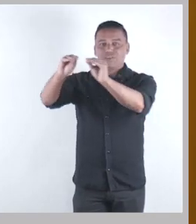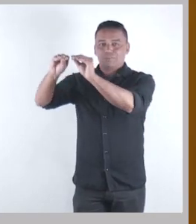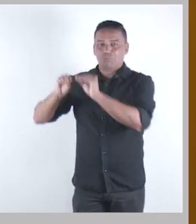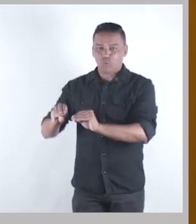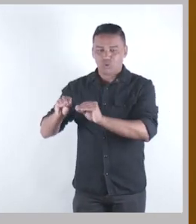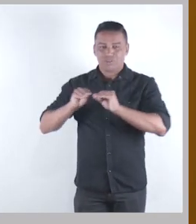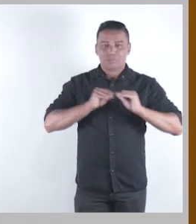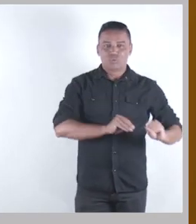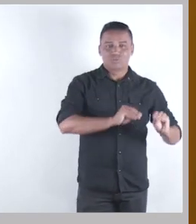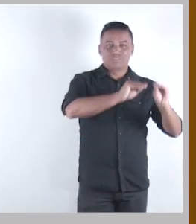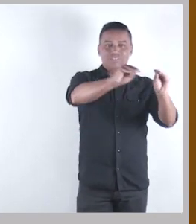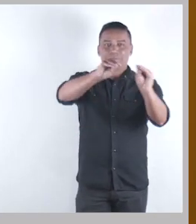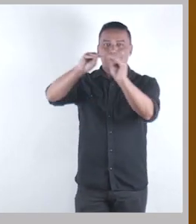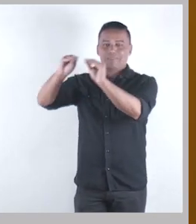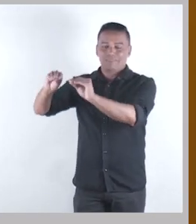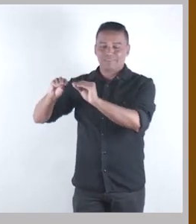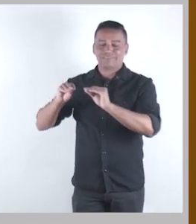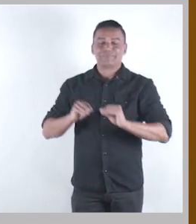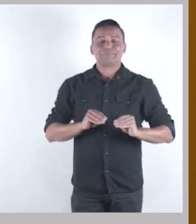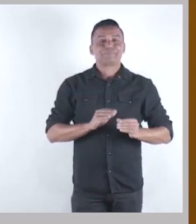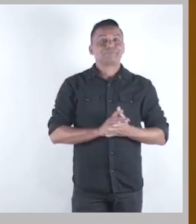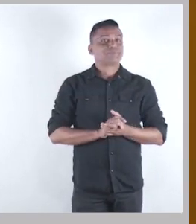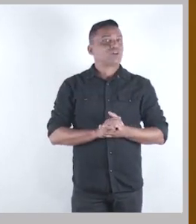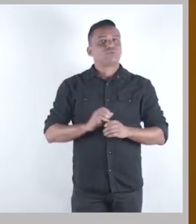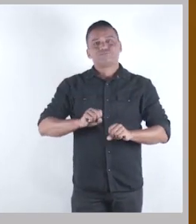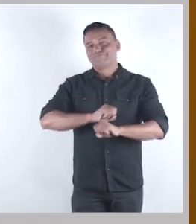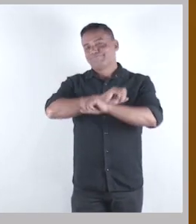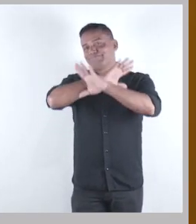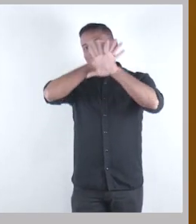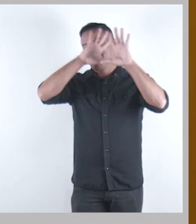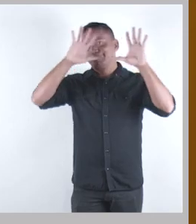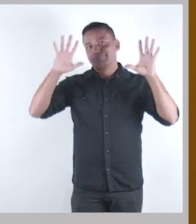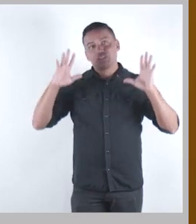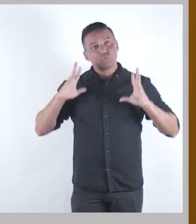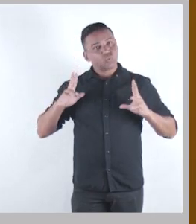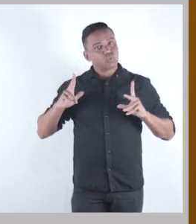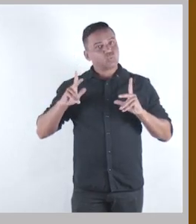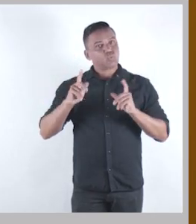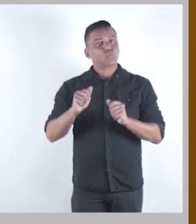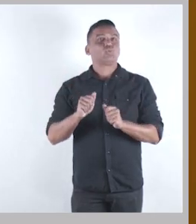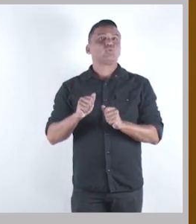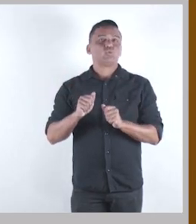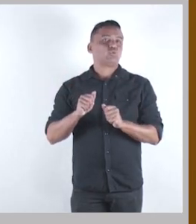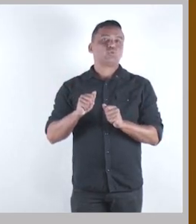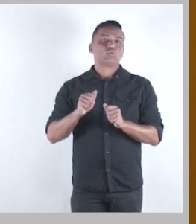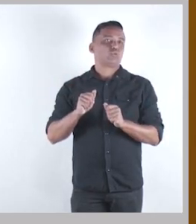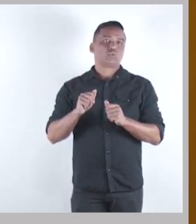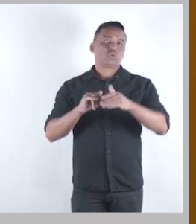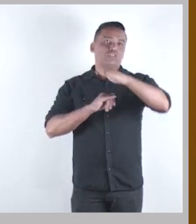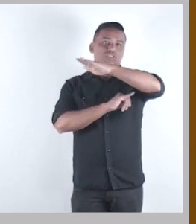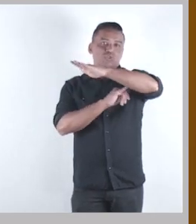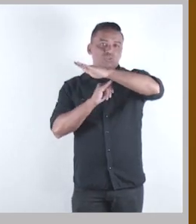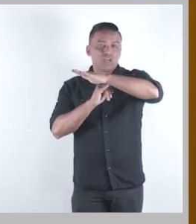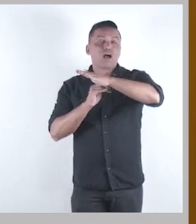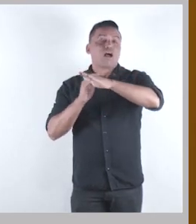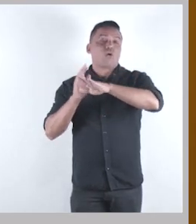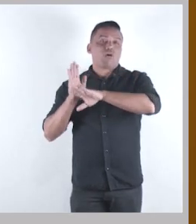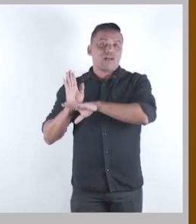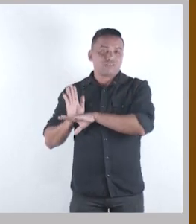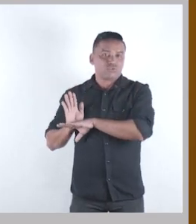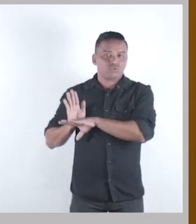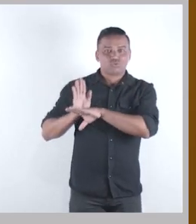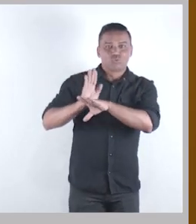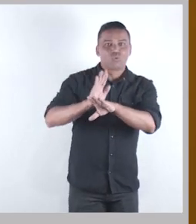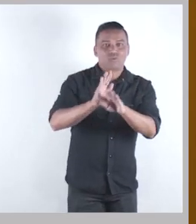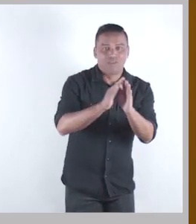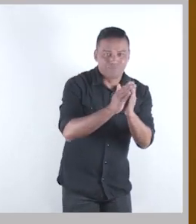tentar levar para as escolas. E, claro, toda instituição que recebe o nosso apoio em matéria de livro, nós intervimos